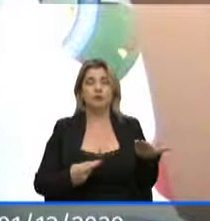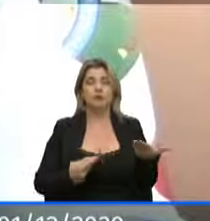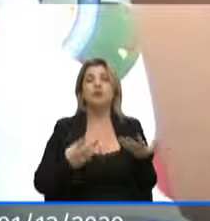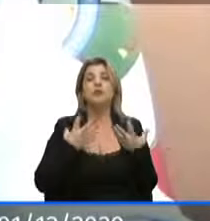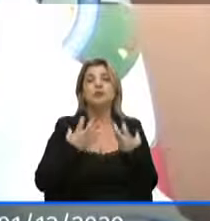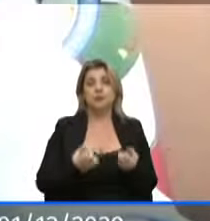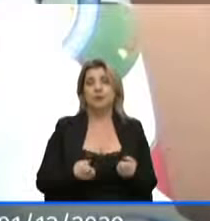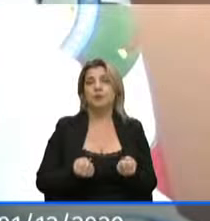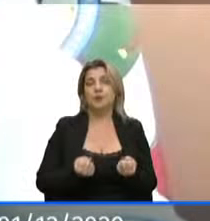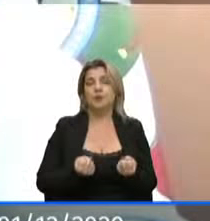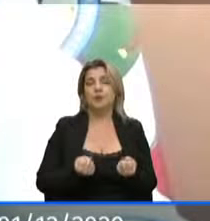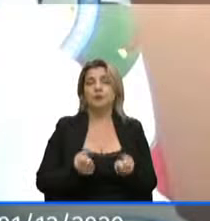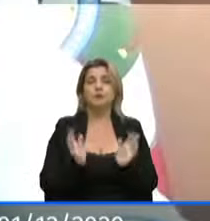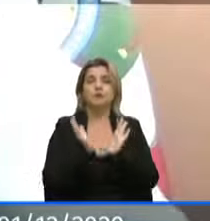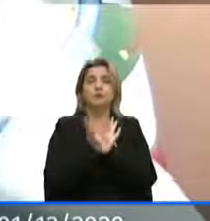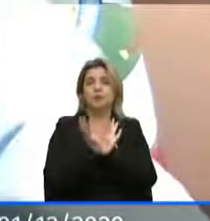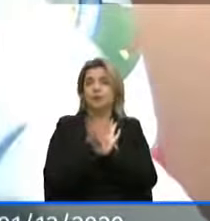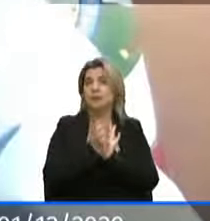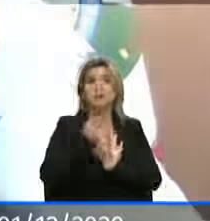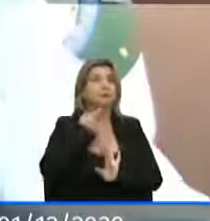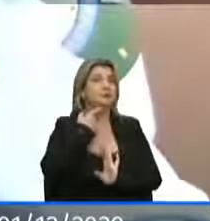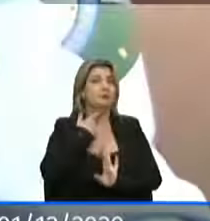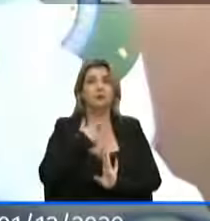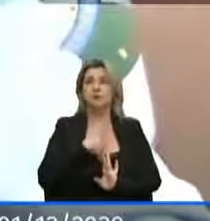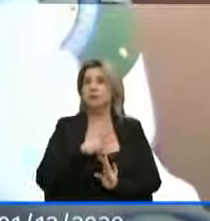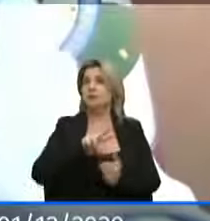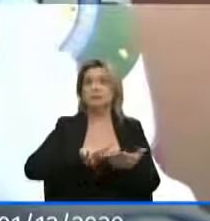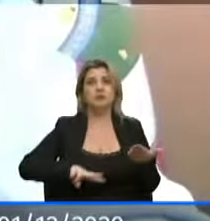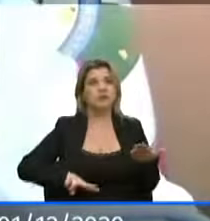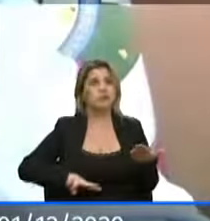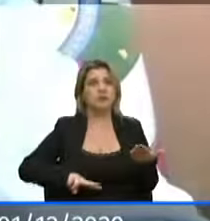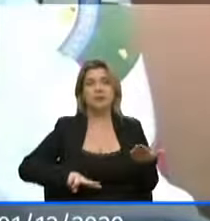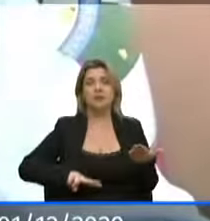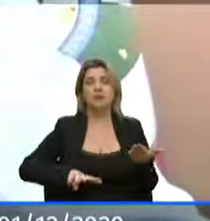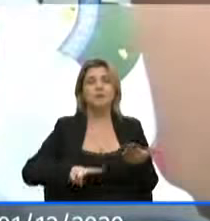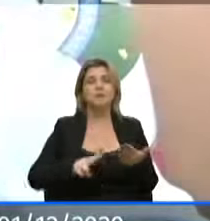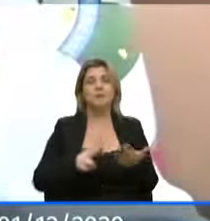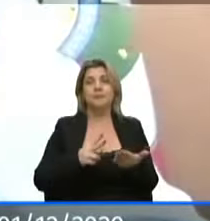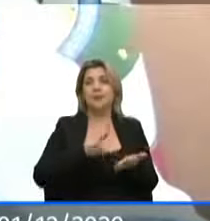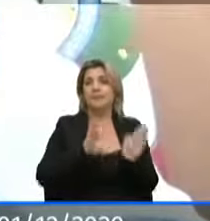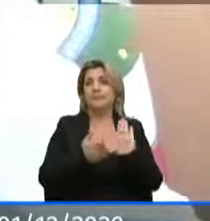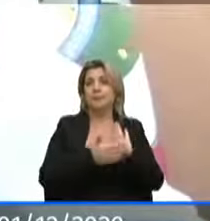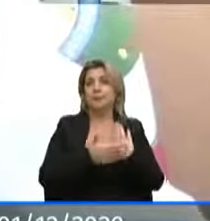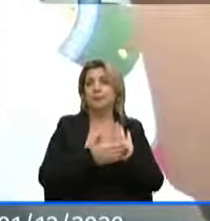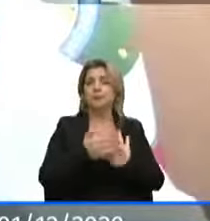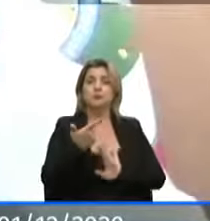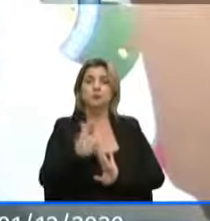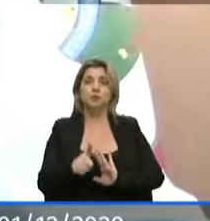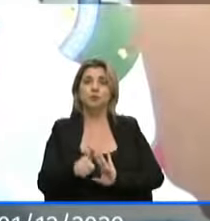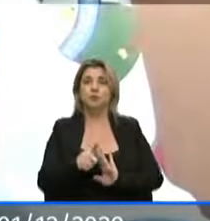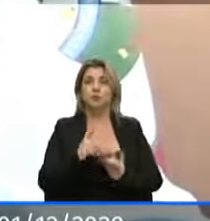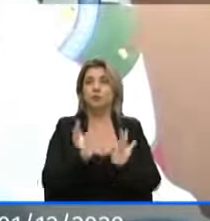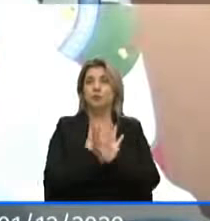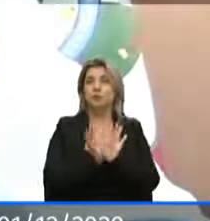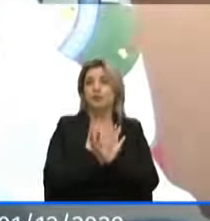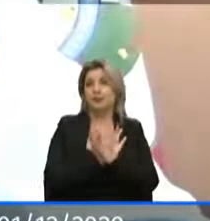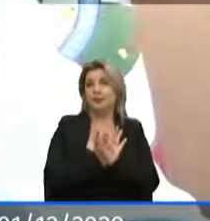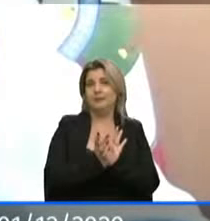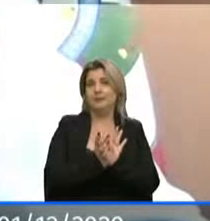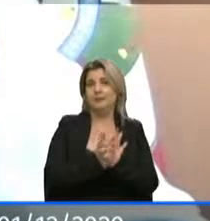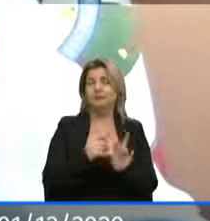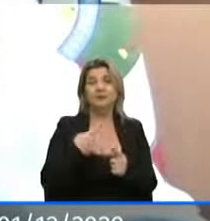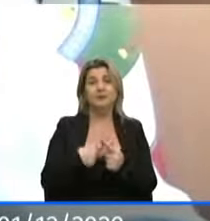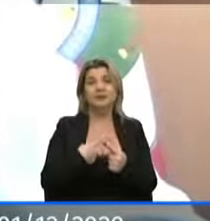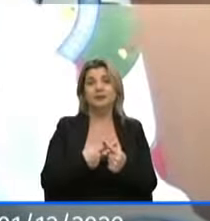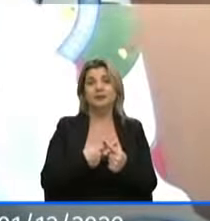os que me antecederam, né? Não gostaria de ler o parecer de outro colega, tendo em vista que, na minha visão, não tem amparo regimental para